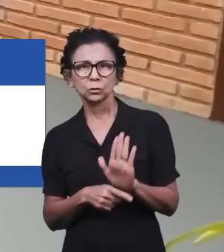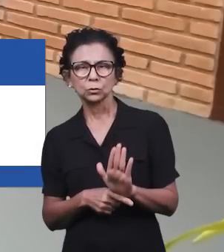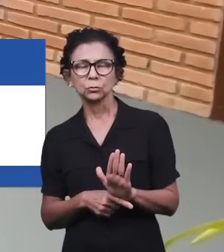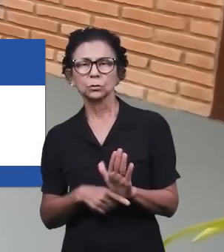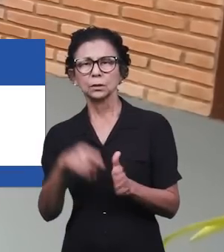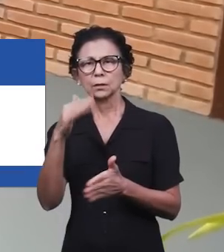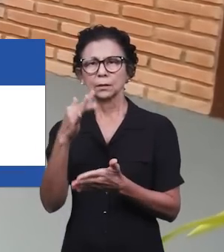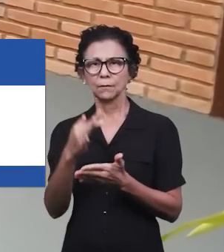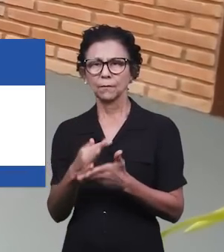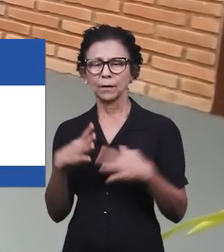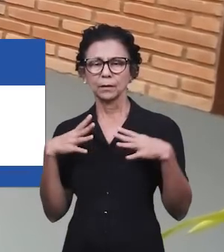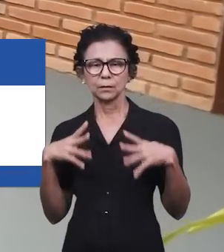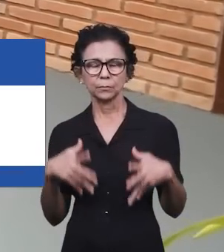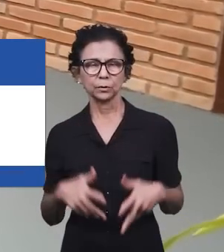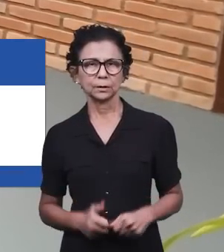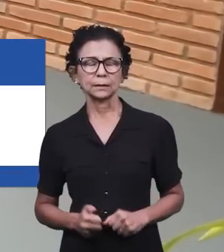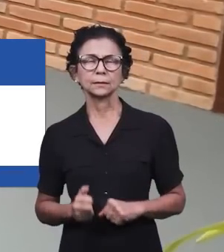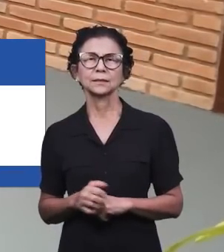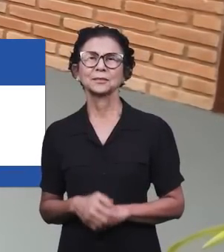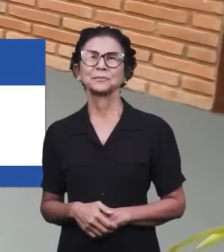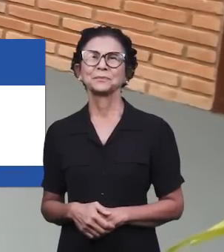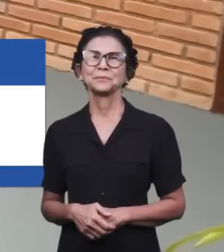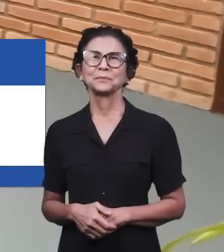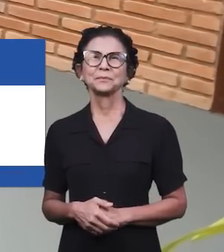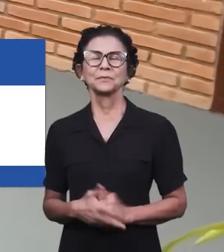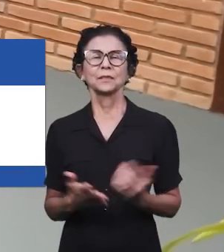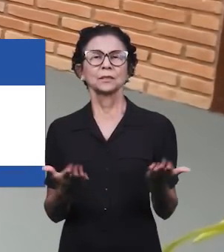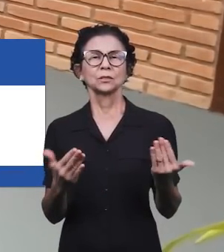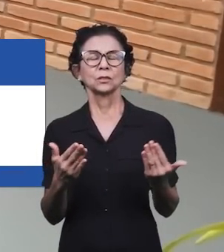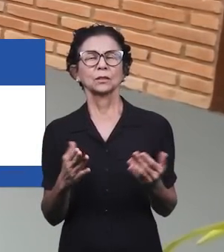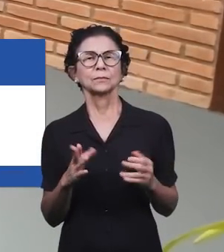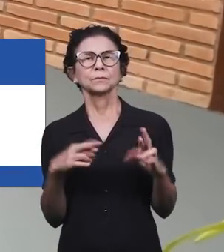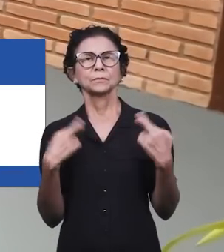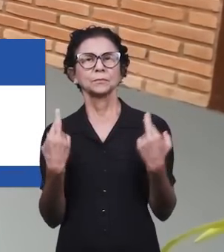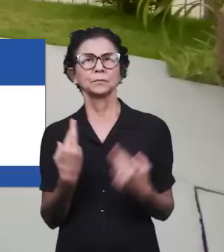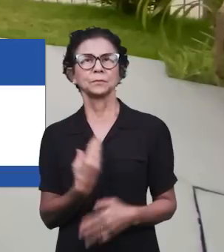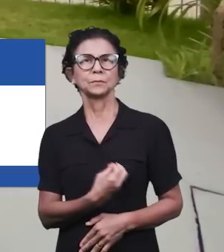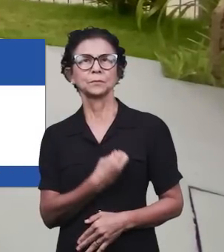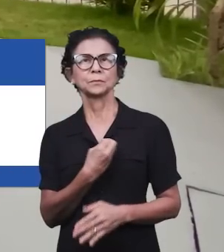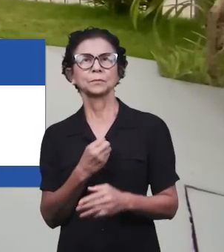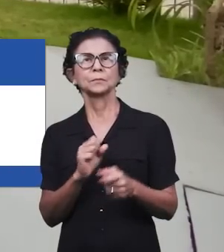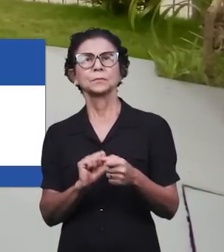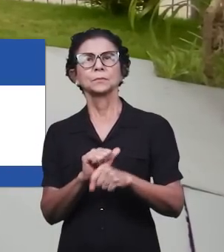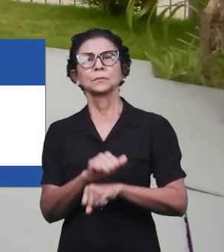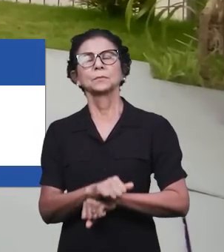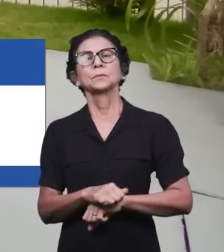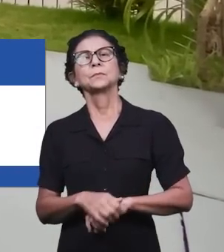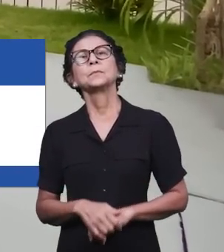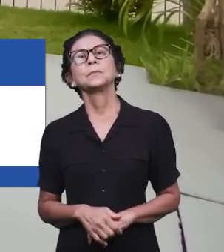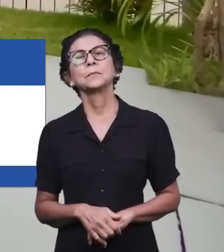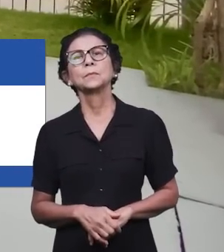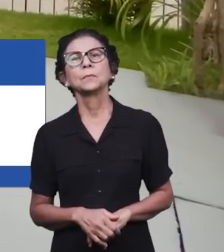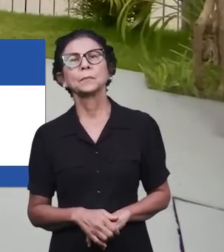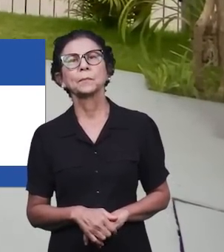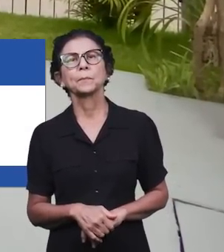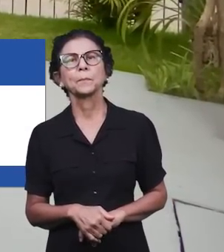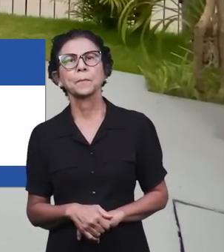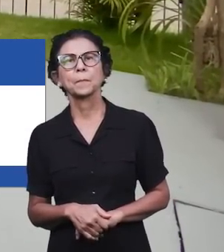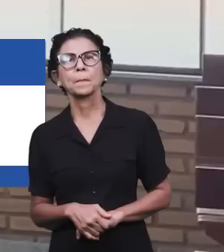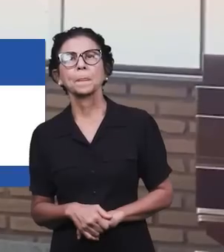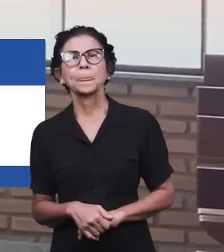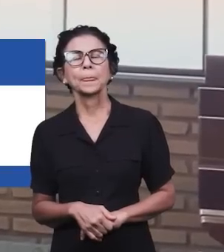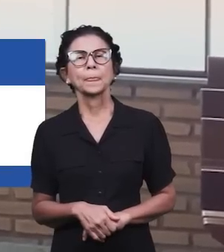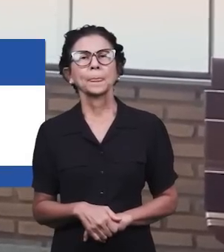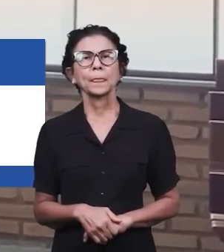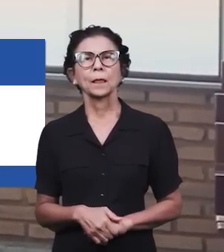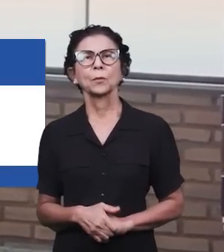pureza." E na Igreja do Estreito, os jovens se reuniram para participar do seminário. Conforme nos foi dito hoje mais cedo no Mal sobre Israel,